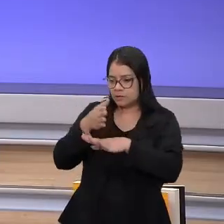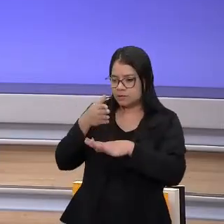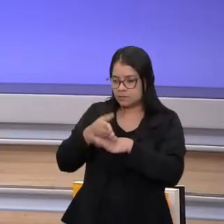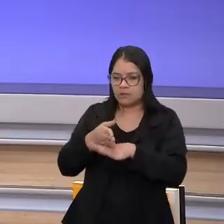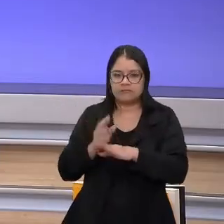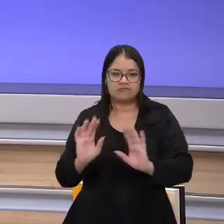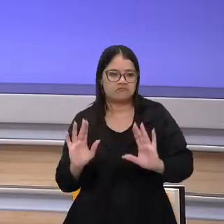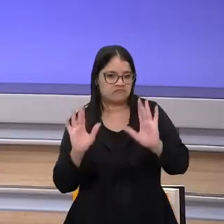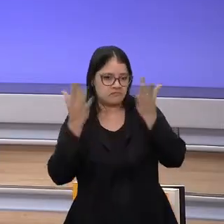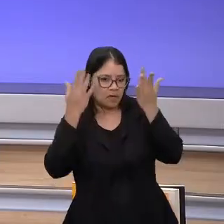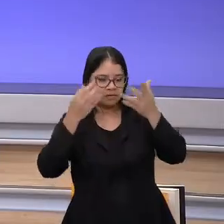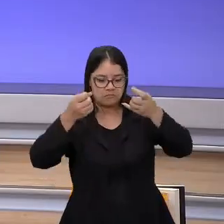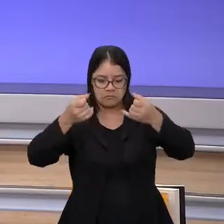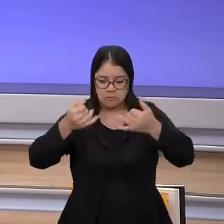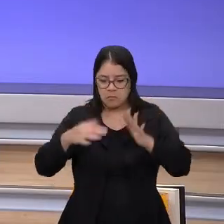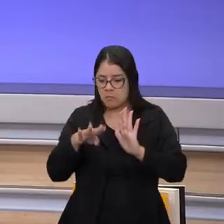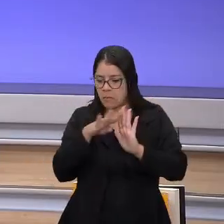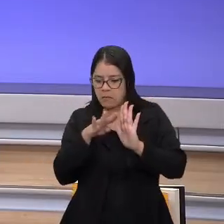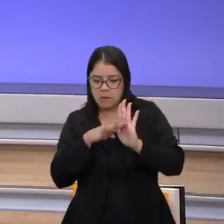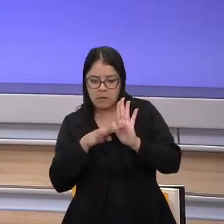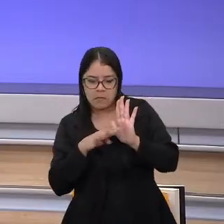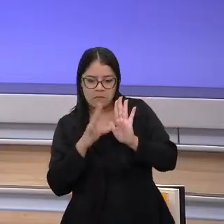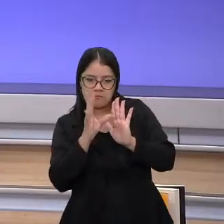de evento, enfim.